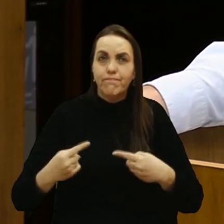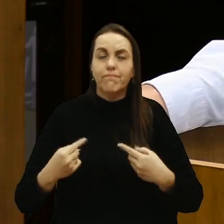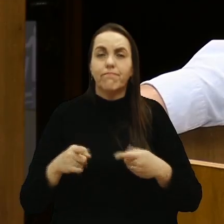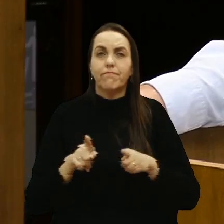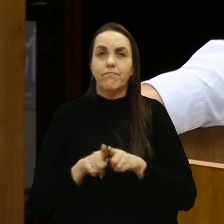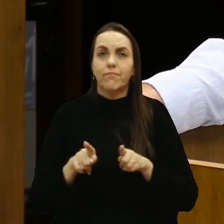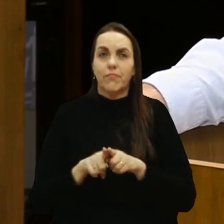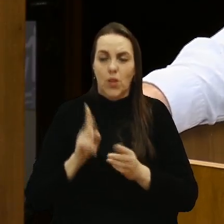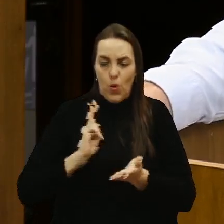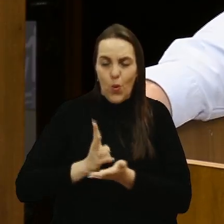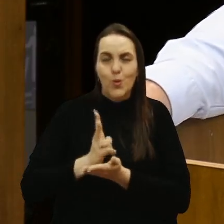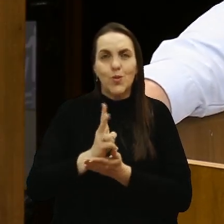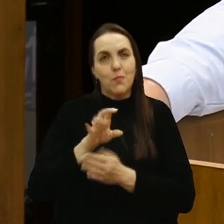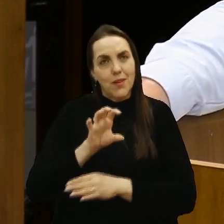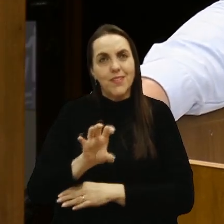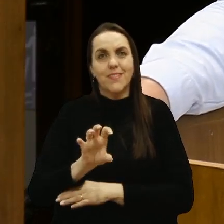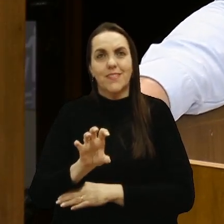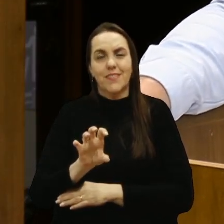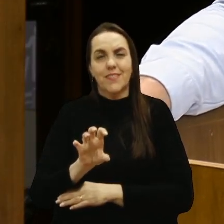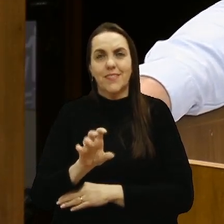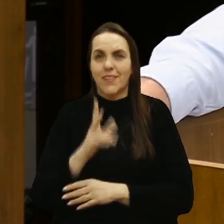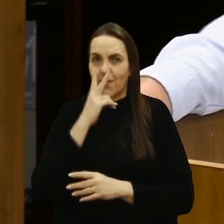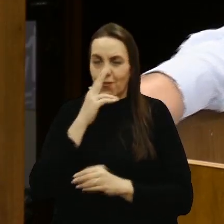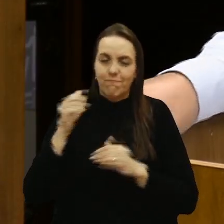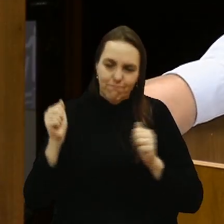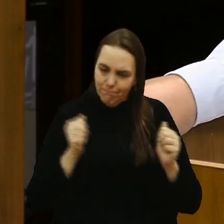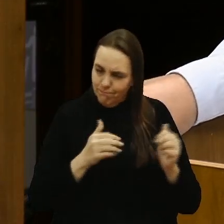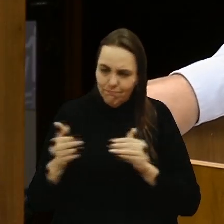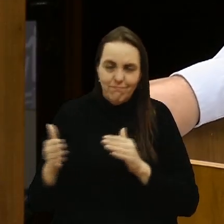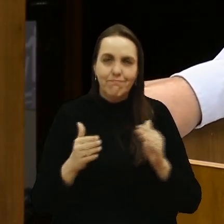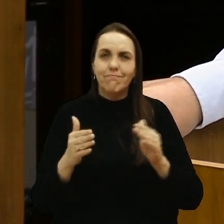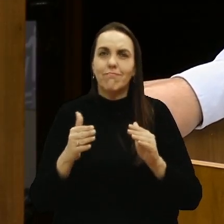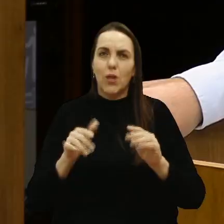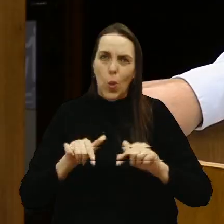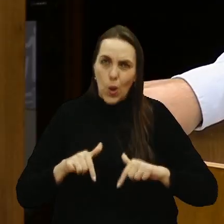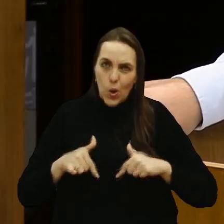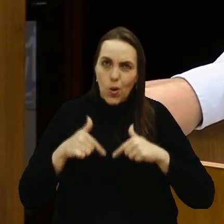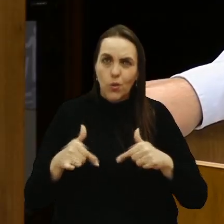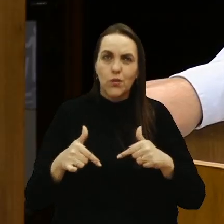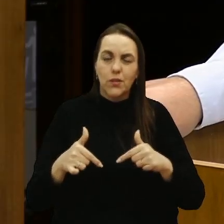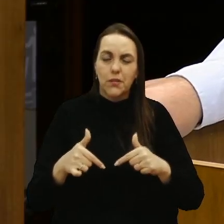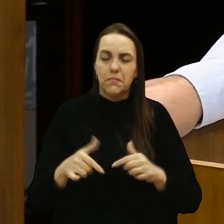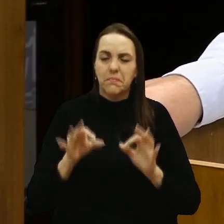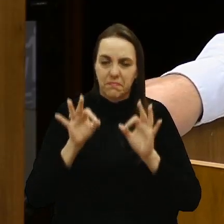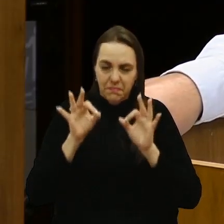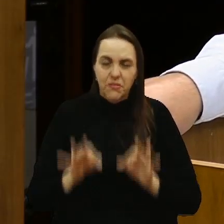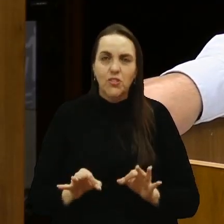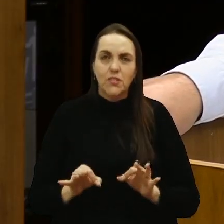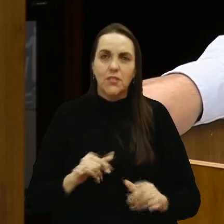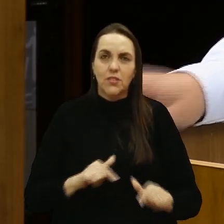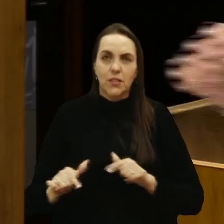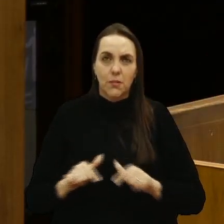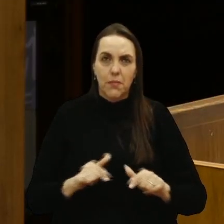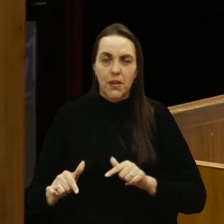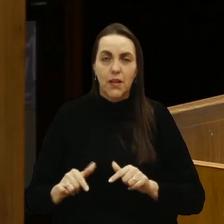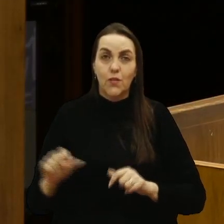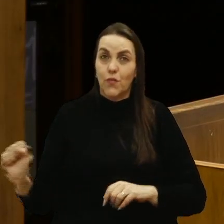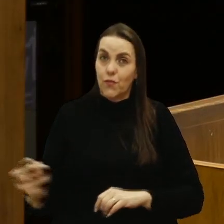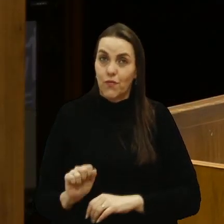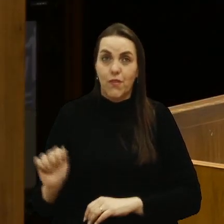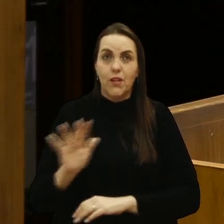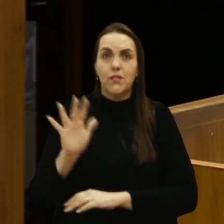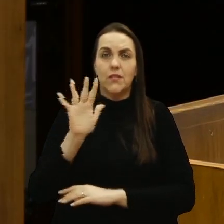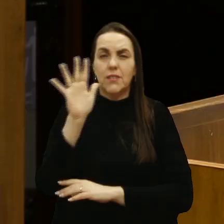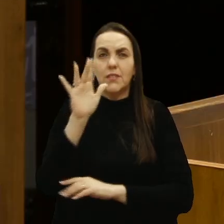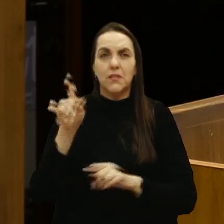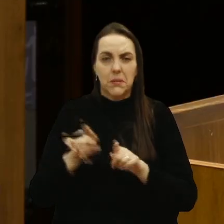e seguiremos assim, na mesma trincheira, lutando por condições dignas de trabalho, pela valorização,